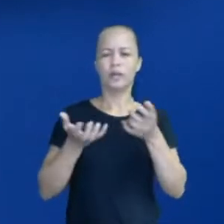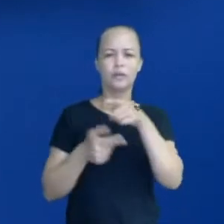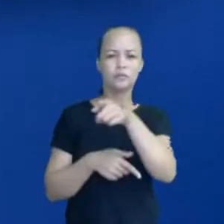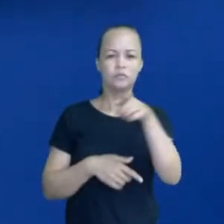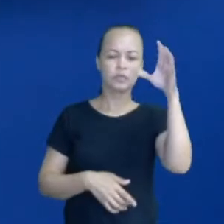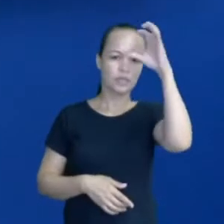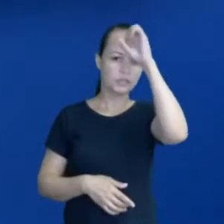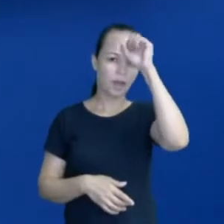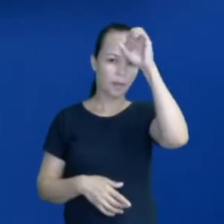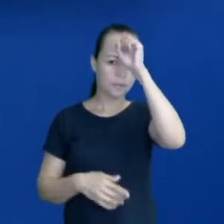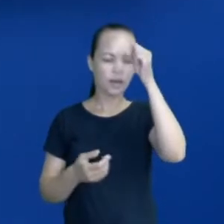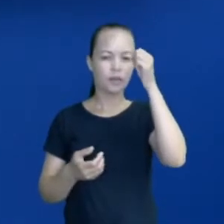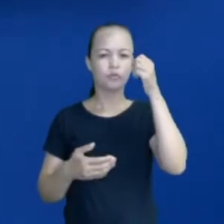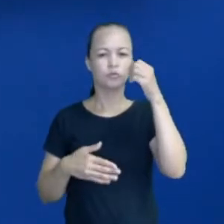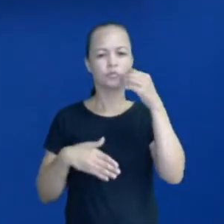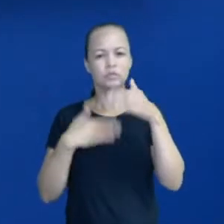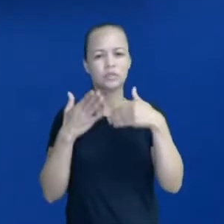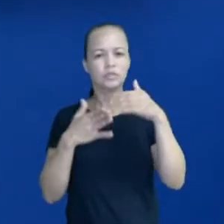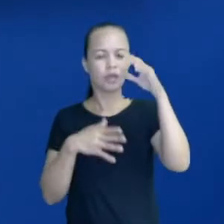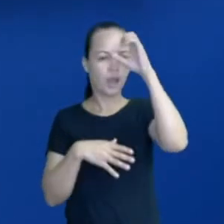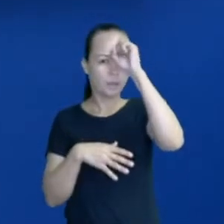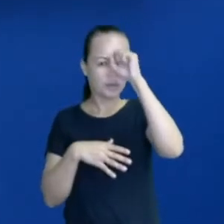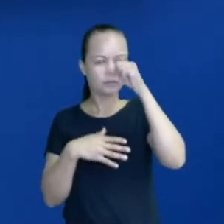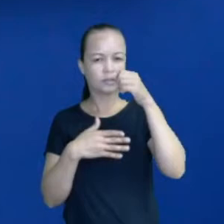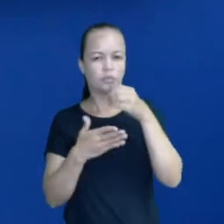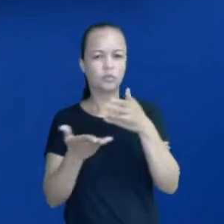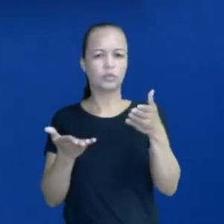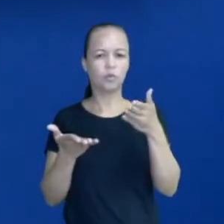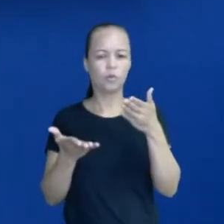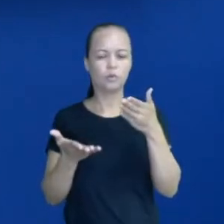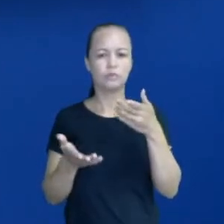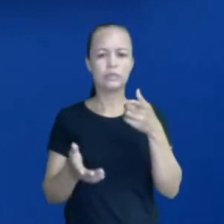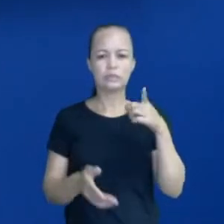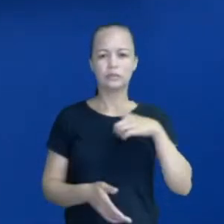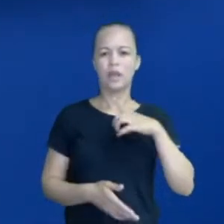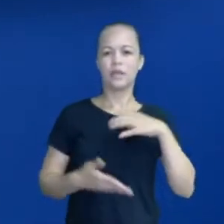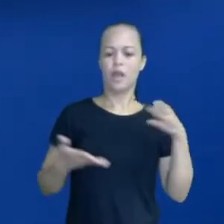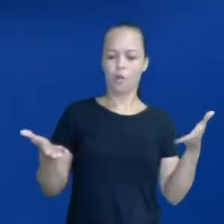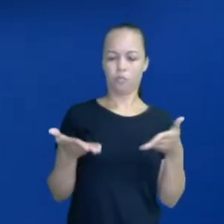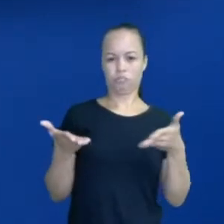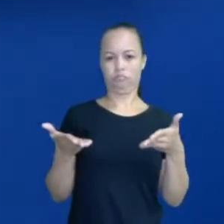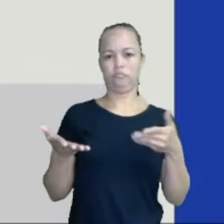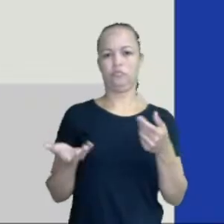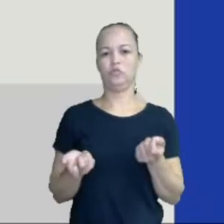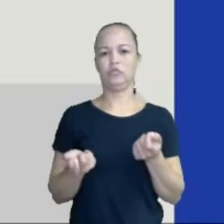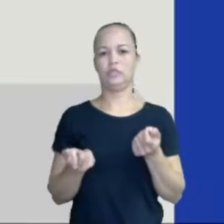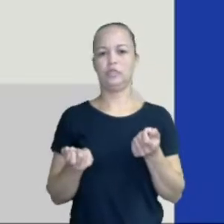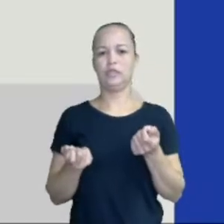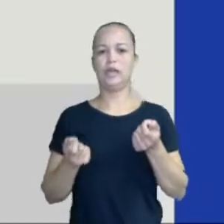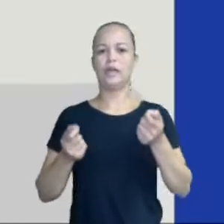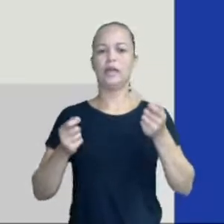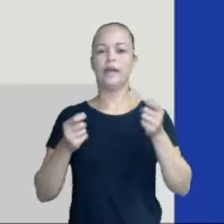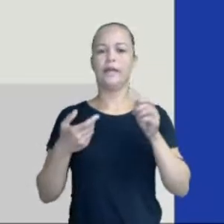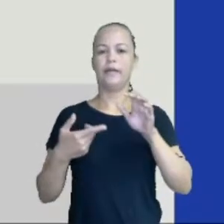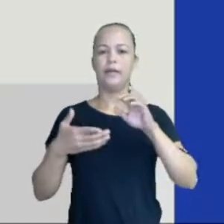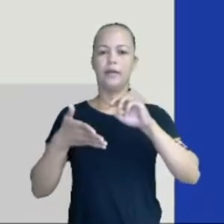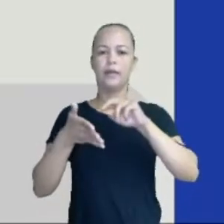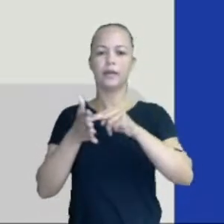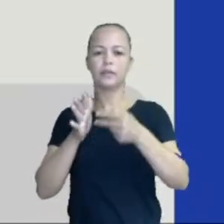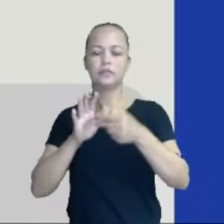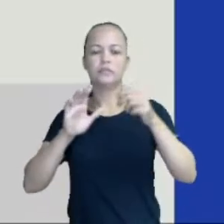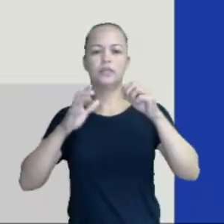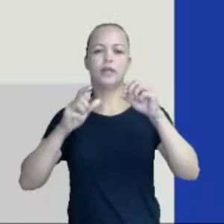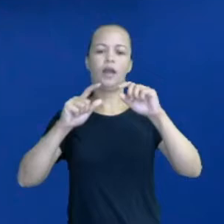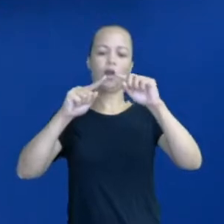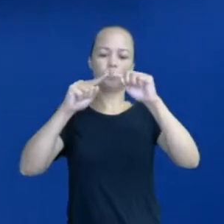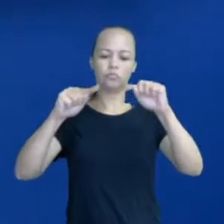que eu quero que vocês, o aprendizado que vocês atinjam hoje aqui é classificar triângulos quanto aos lados e quanto